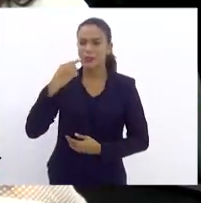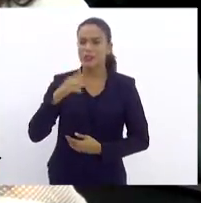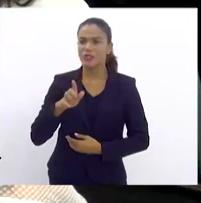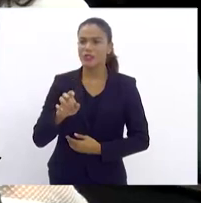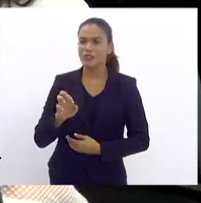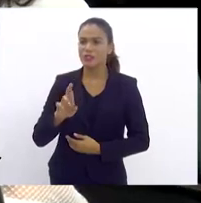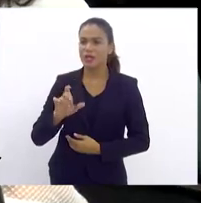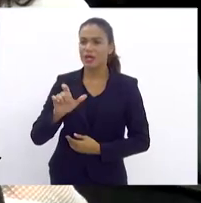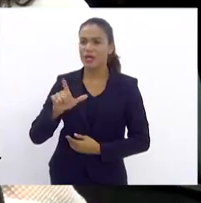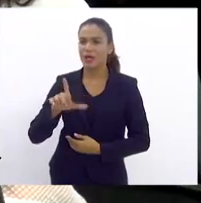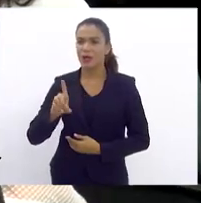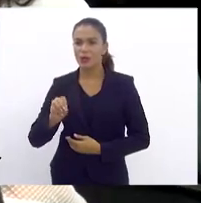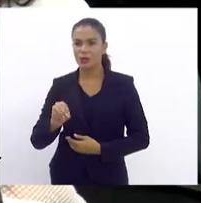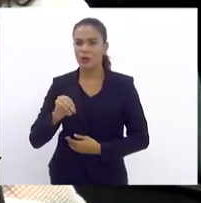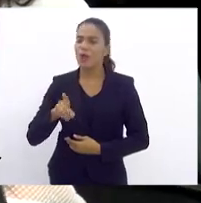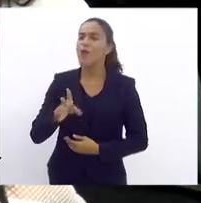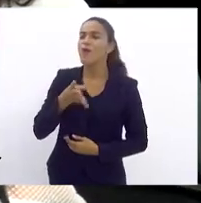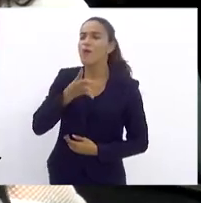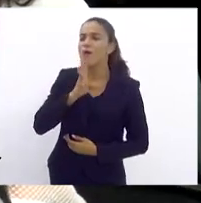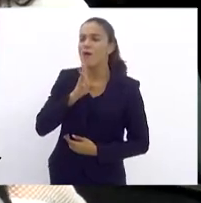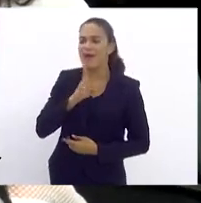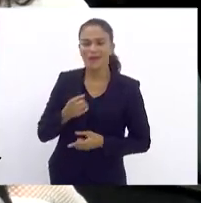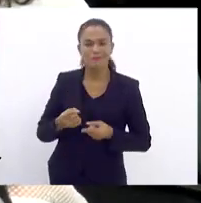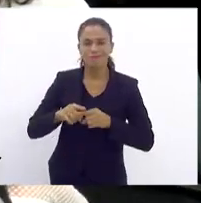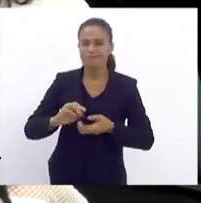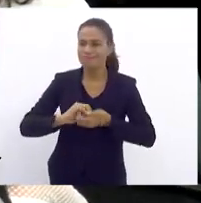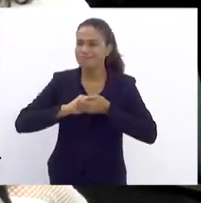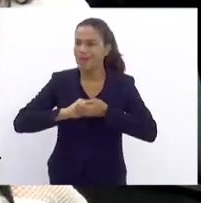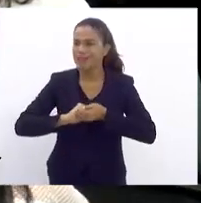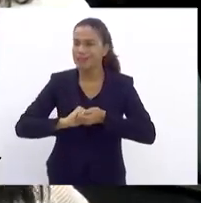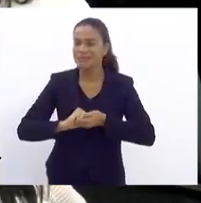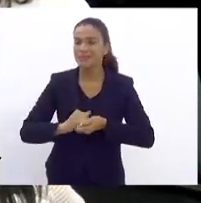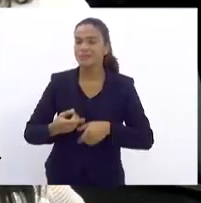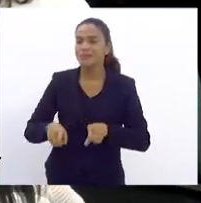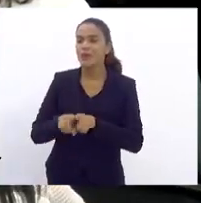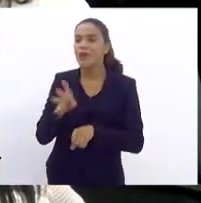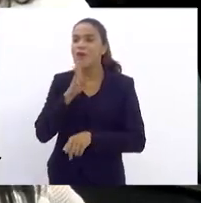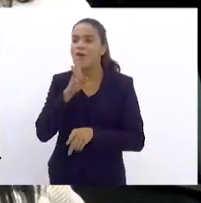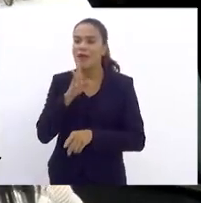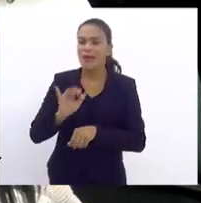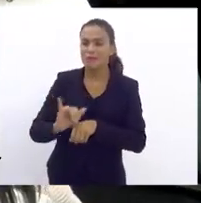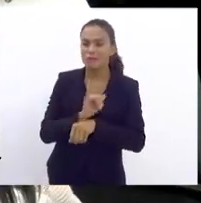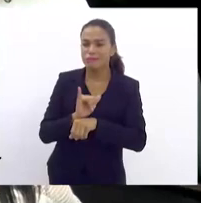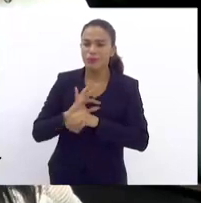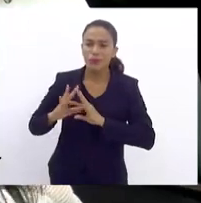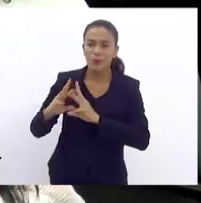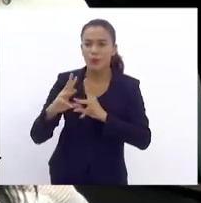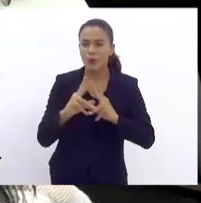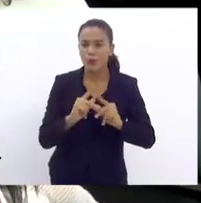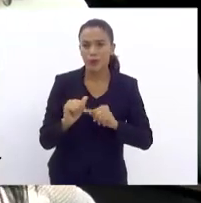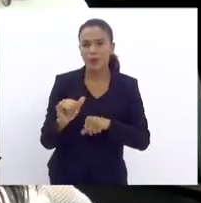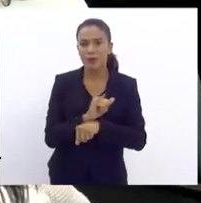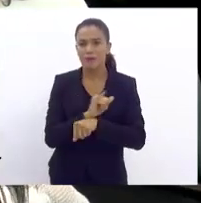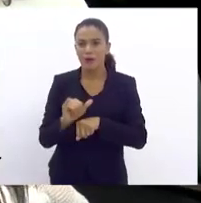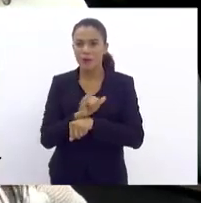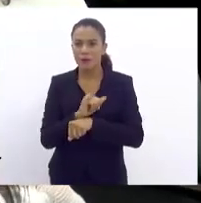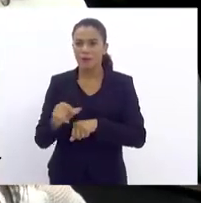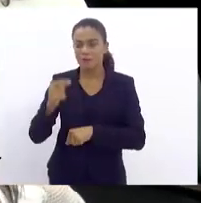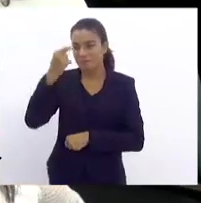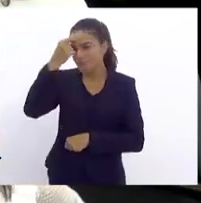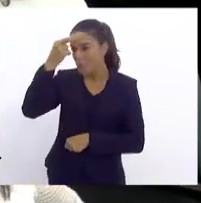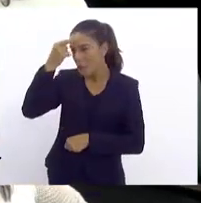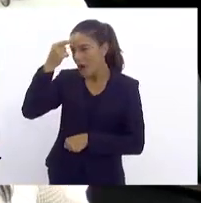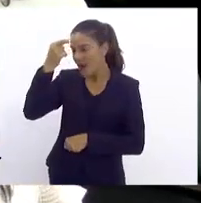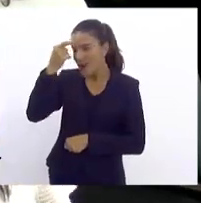amigo um grande parceiro conhece absolutamente a causa de todas as formas possíveis uma cabeça fora